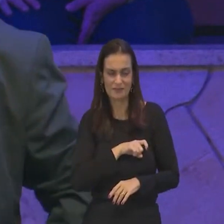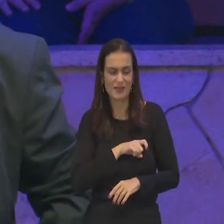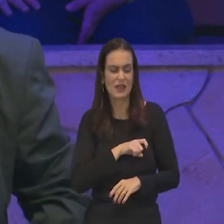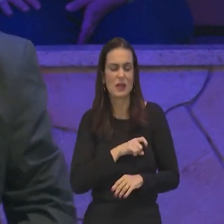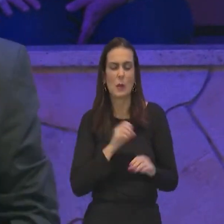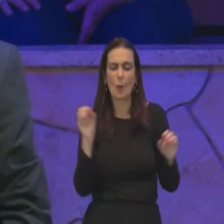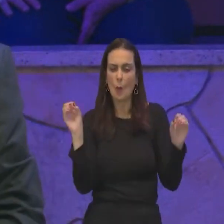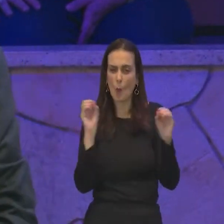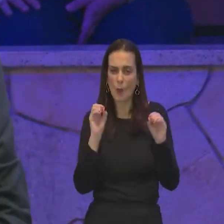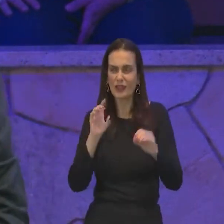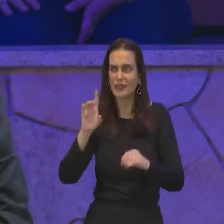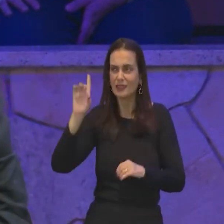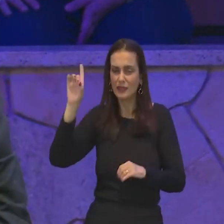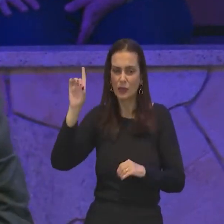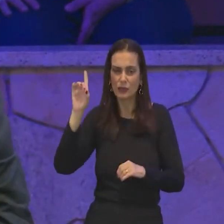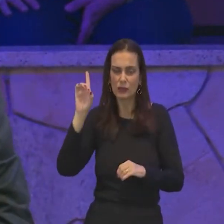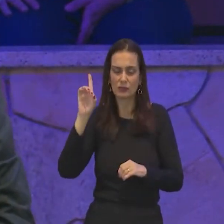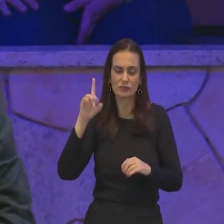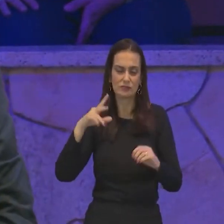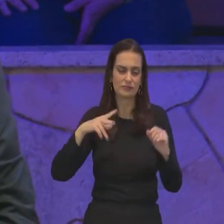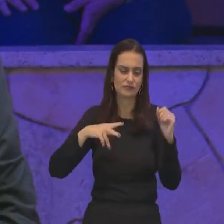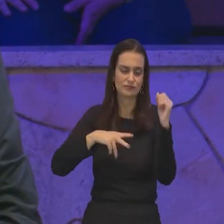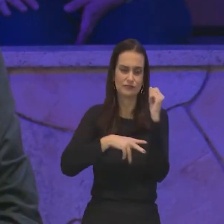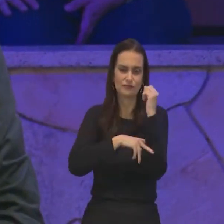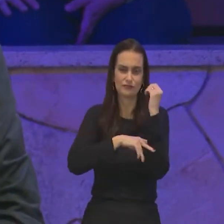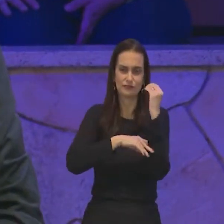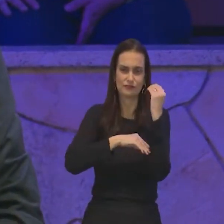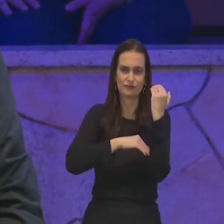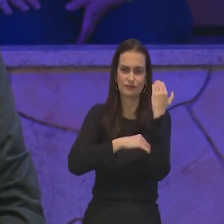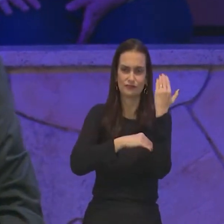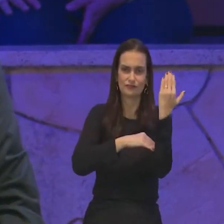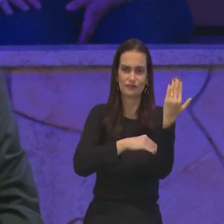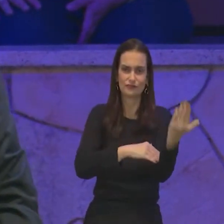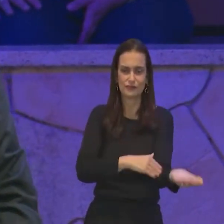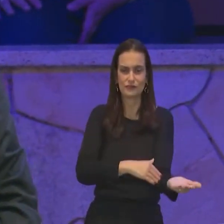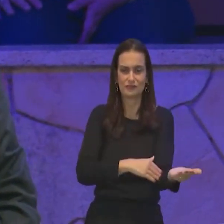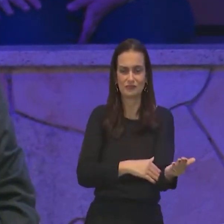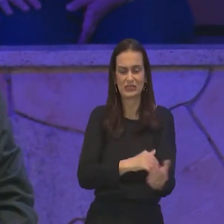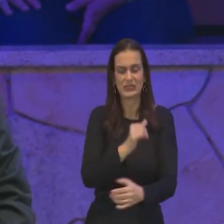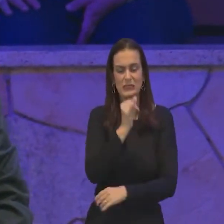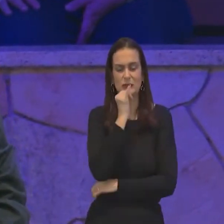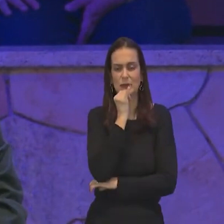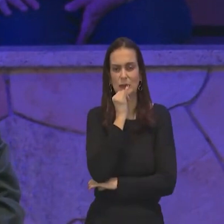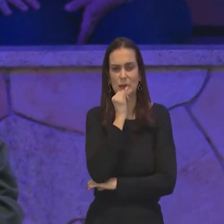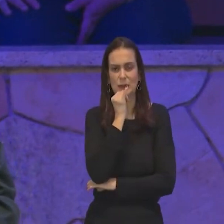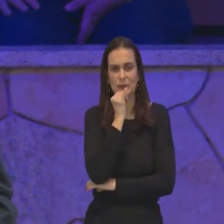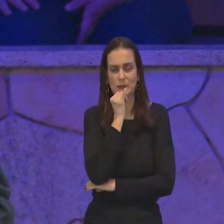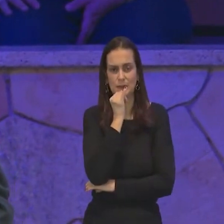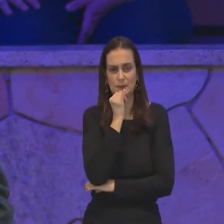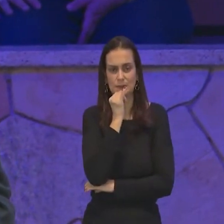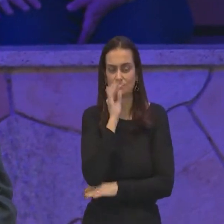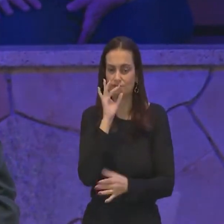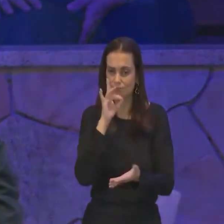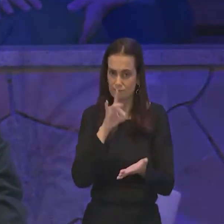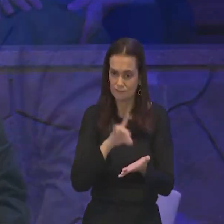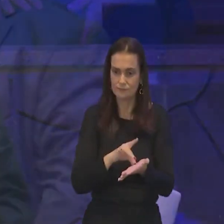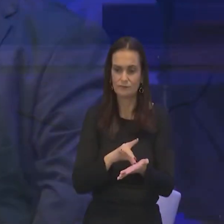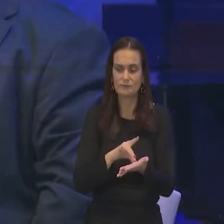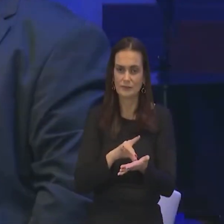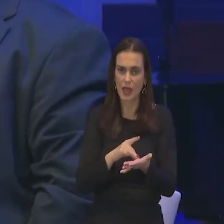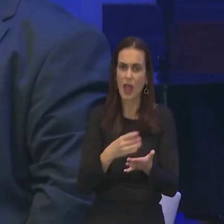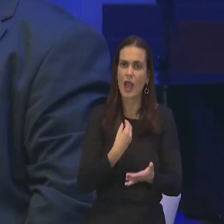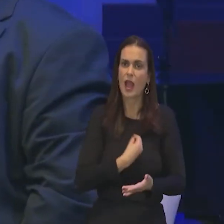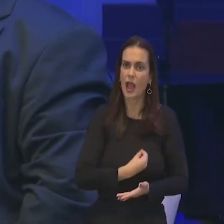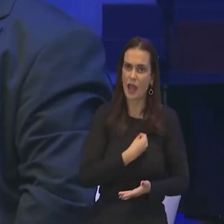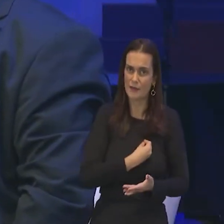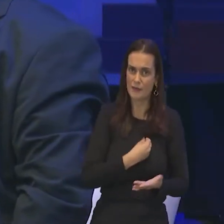ela ficou assim, desse jeito. Desse jeito. Que tristeza, meus irmãos. Certamente a vida de alguns aqui